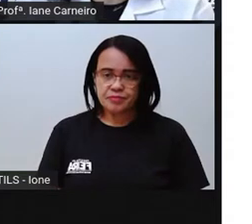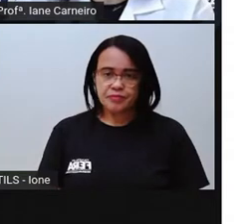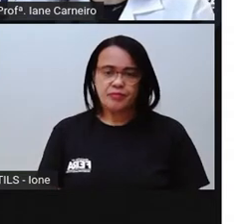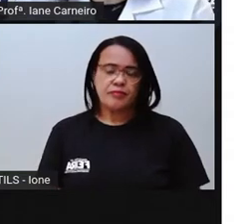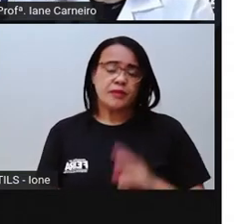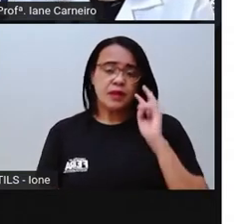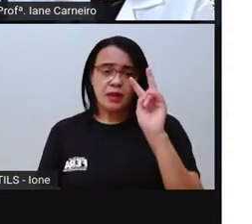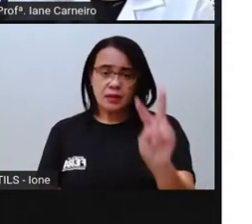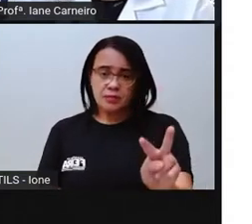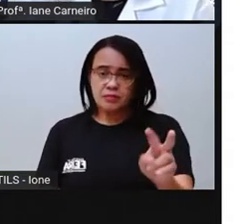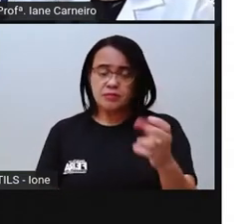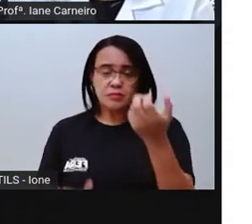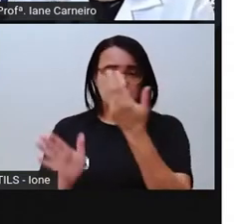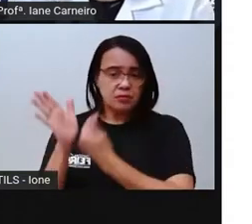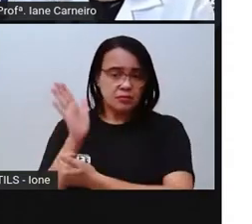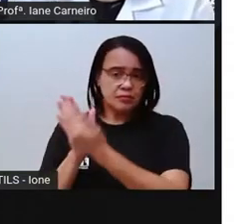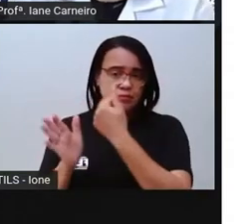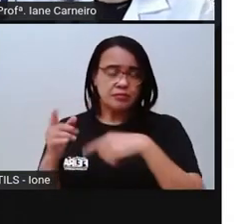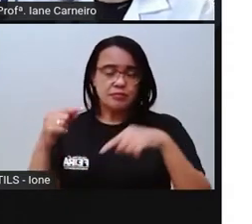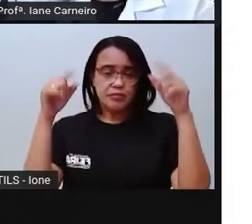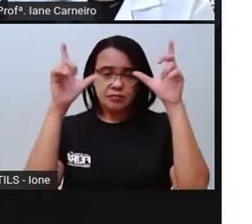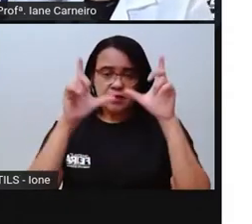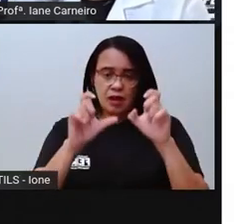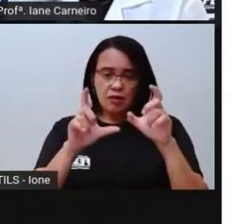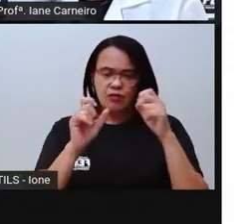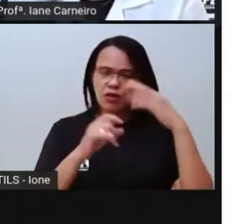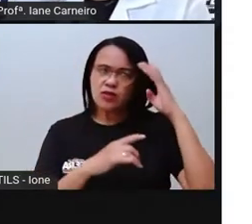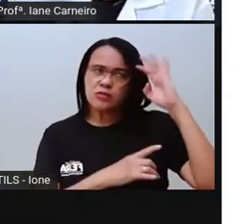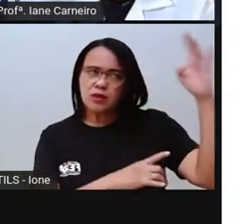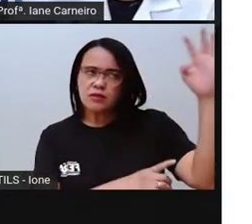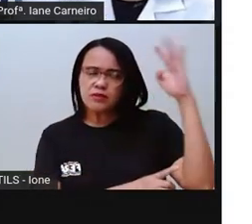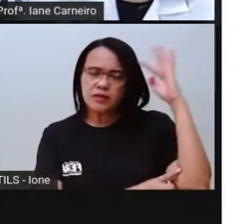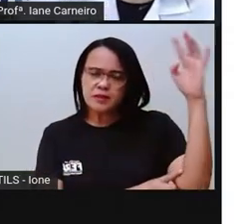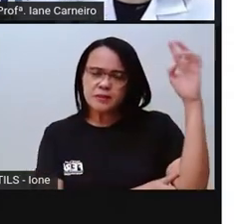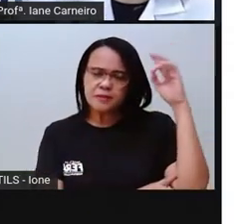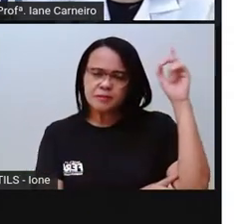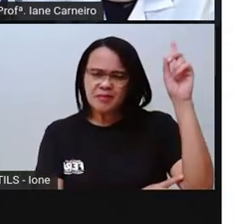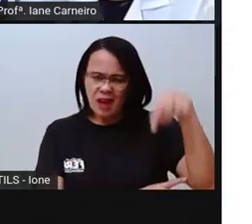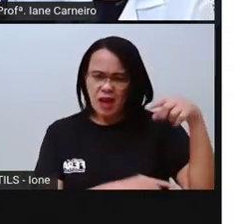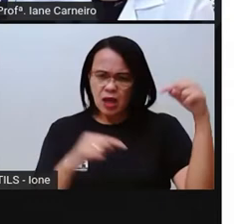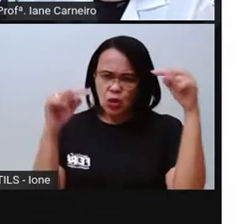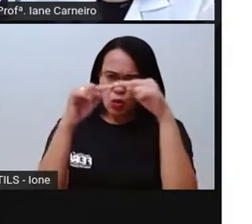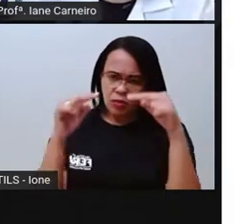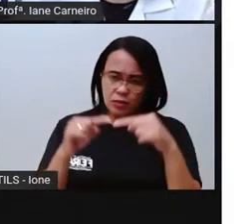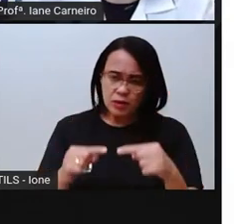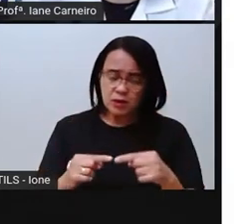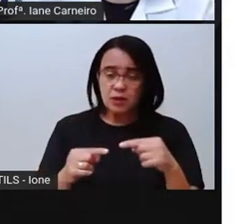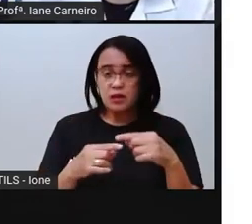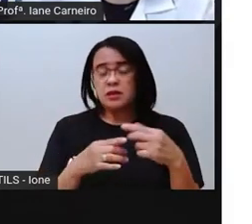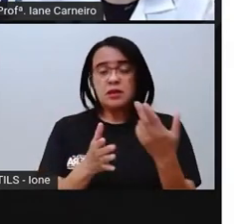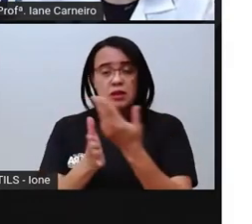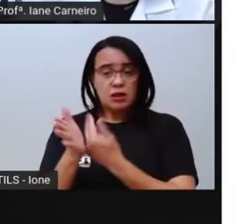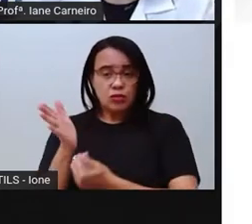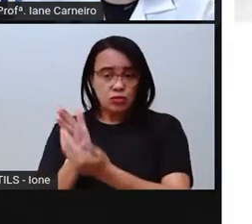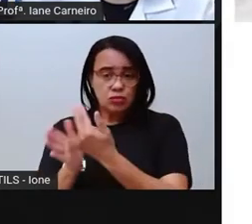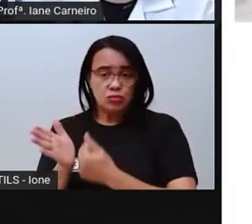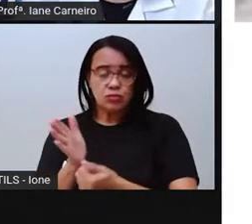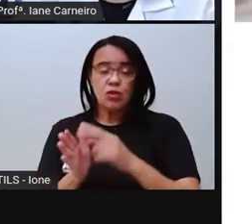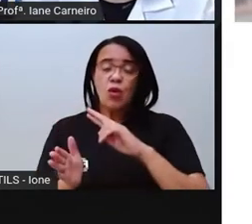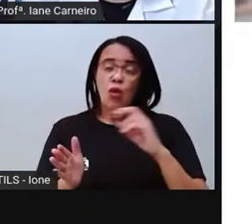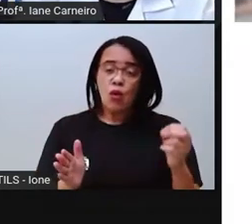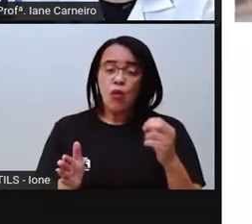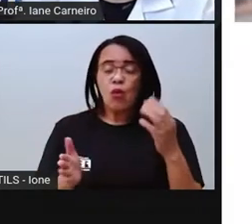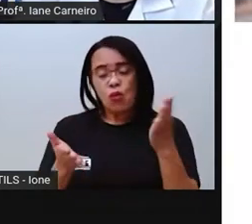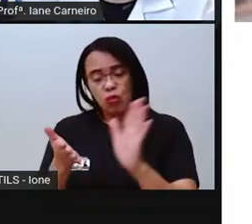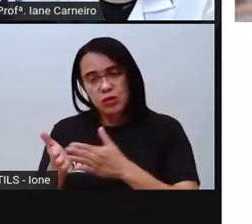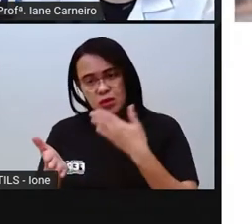refletir, né? Observem, será que ela é semelhante ou não com a história do livro? E